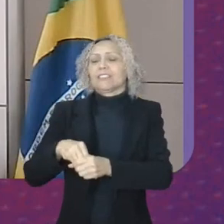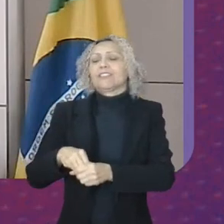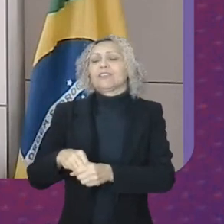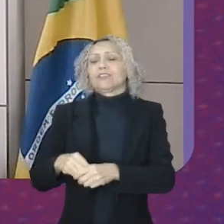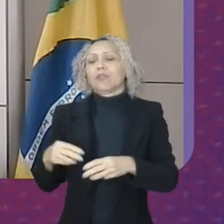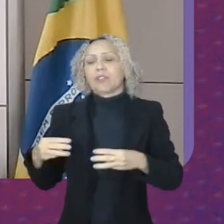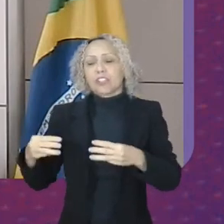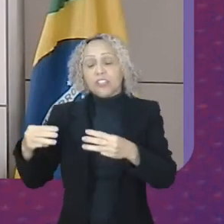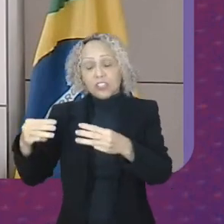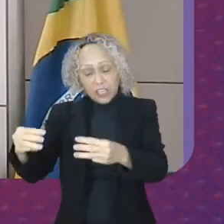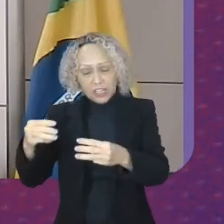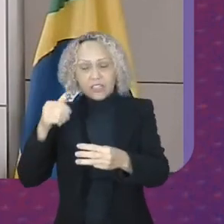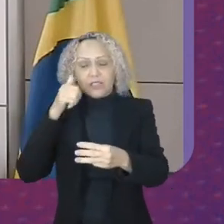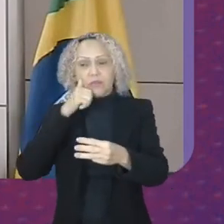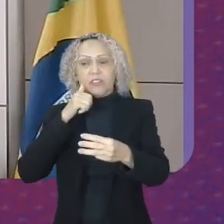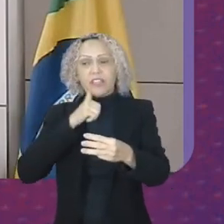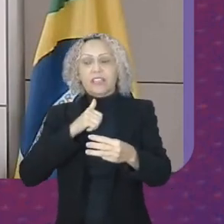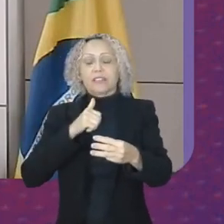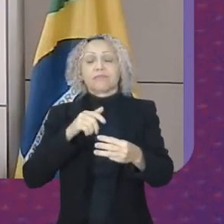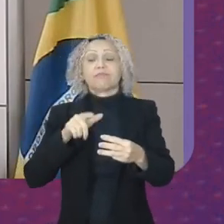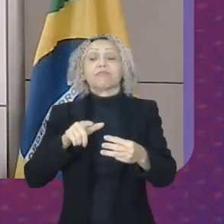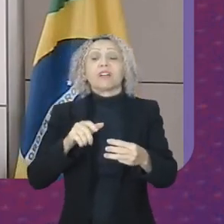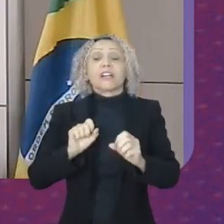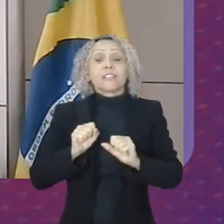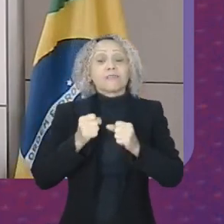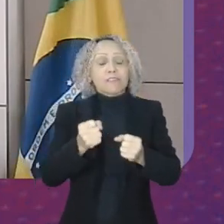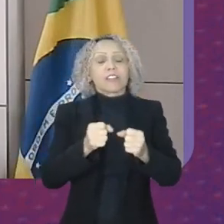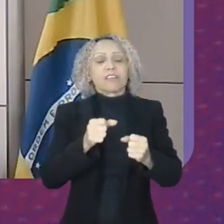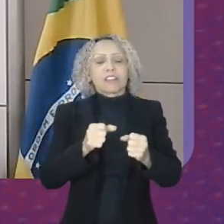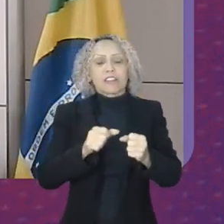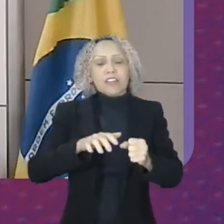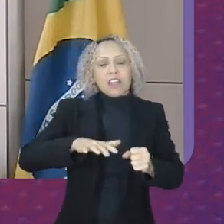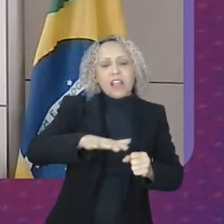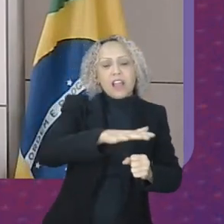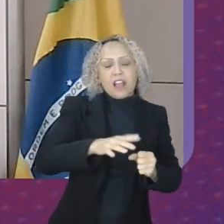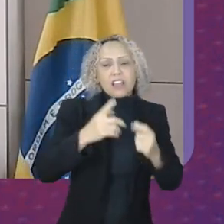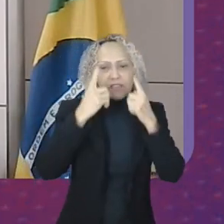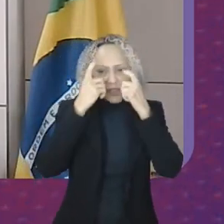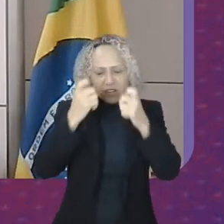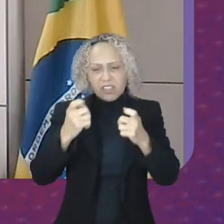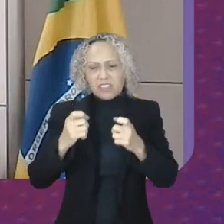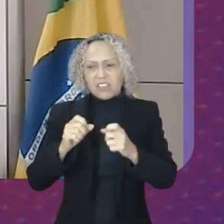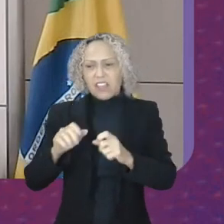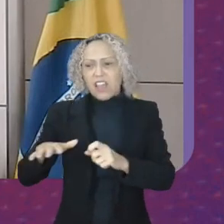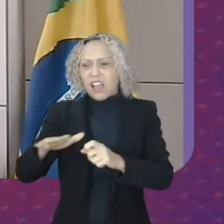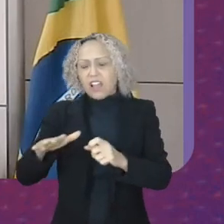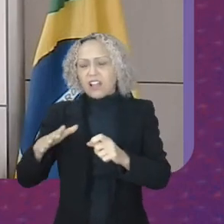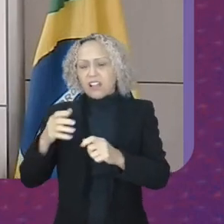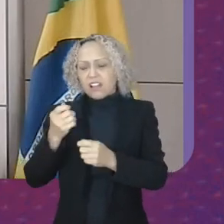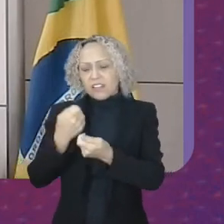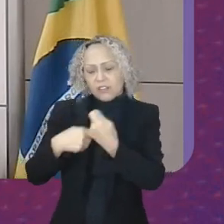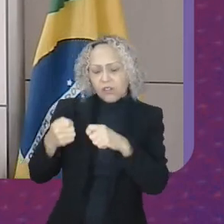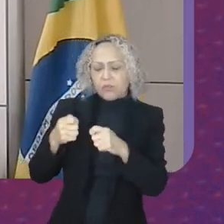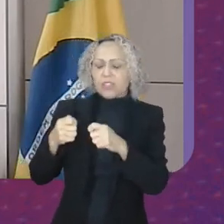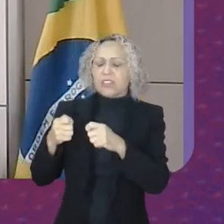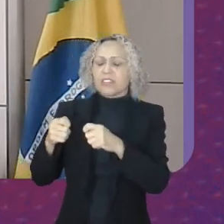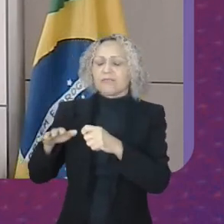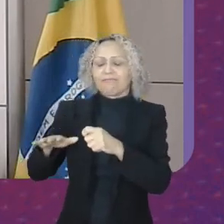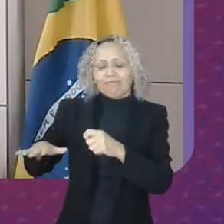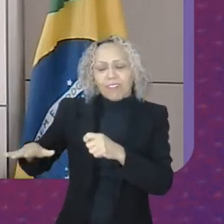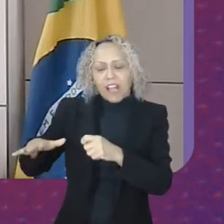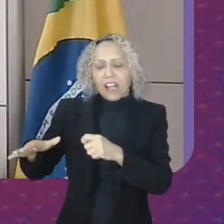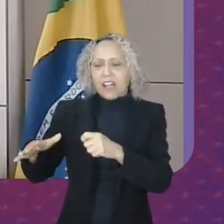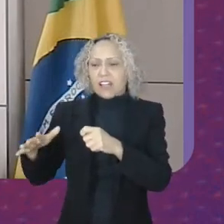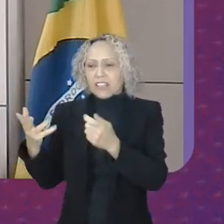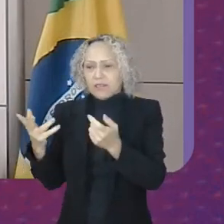3 áreas. A área de violência, a área de autonomia econômica, a área saúde, cultura e articulação